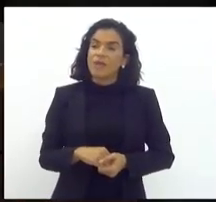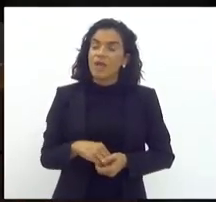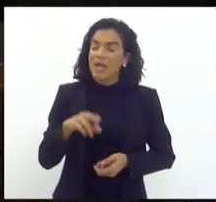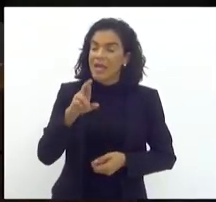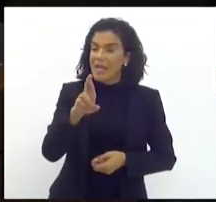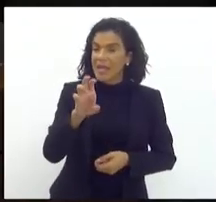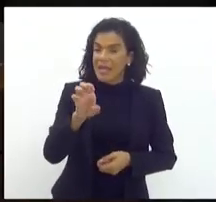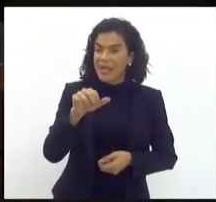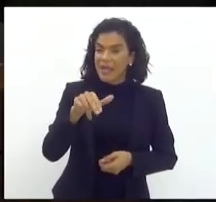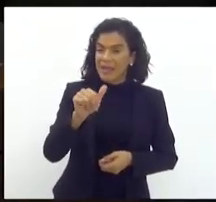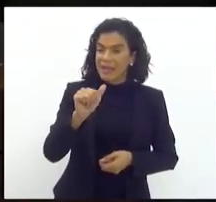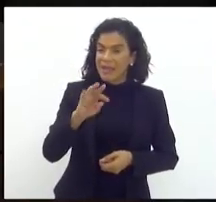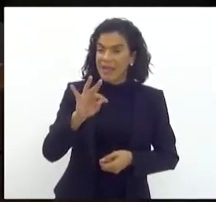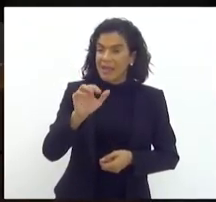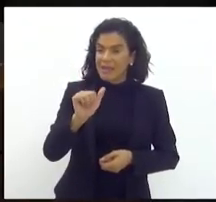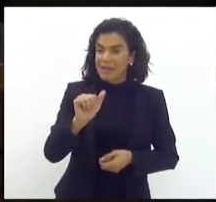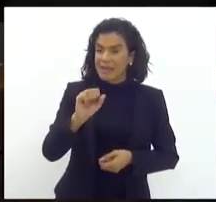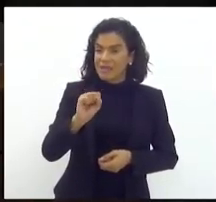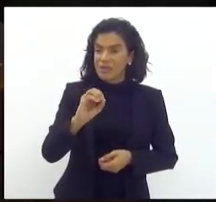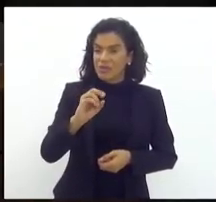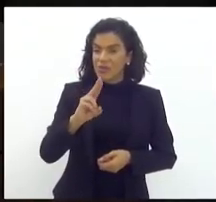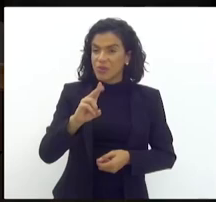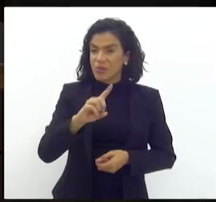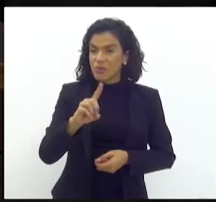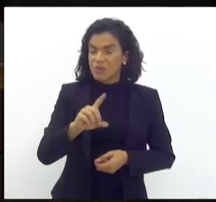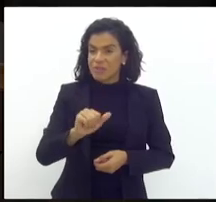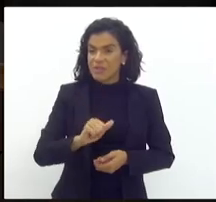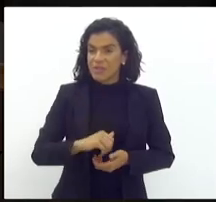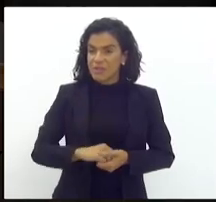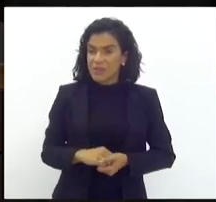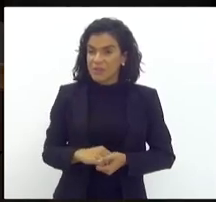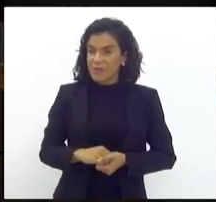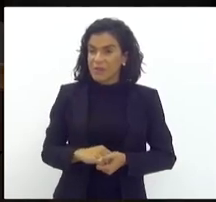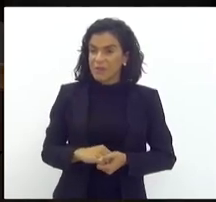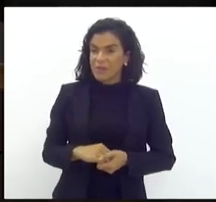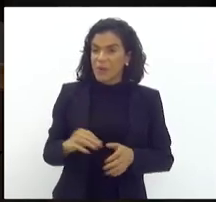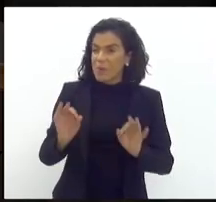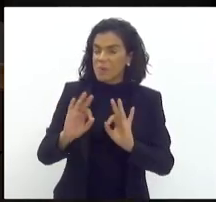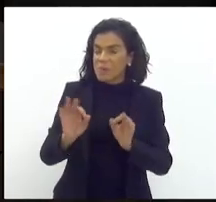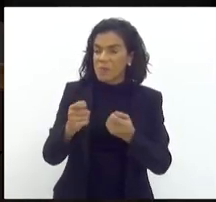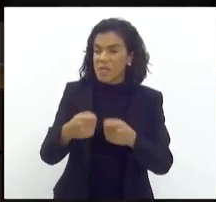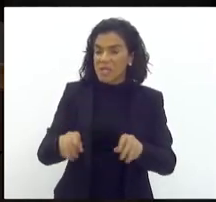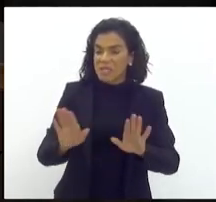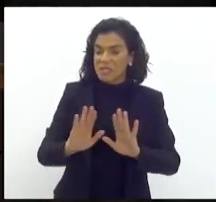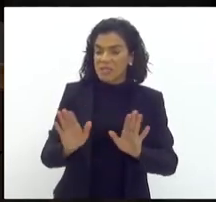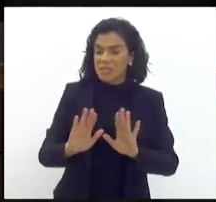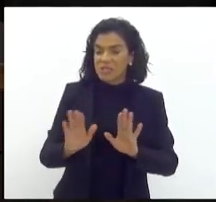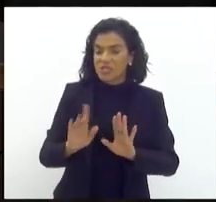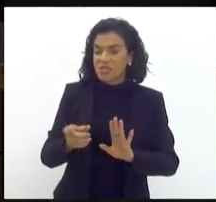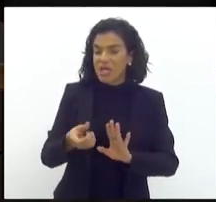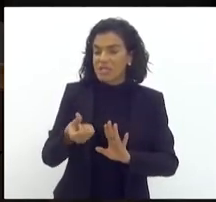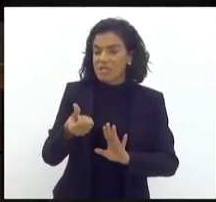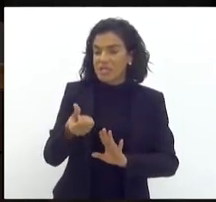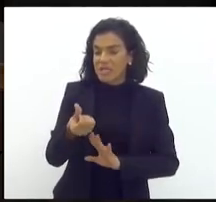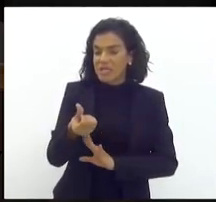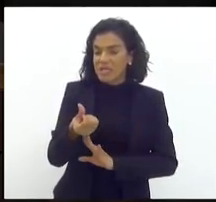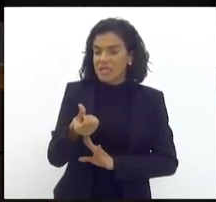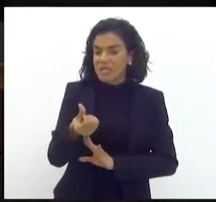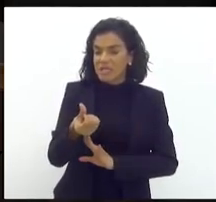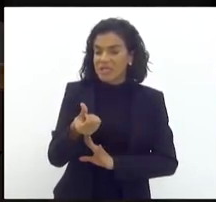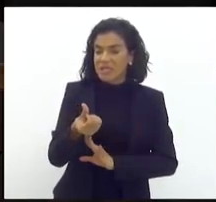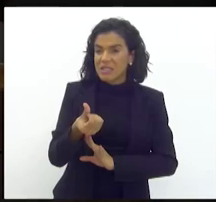Souza não tem esposa na cidade porque já são 47